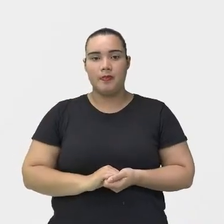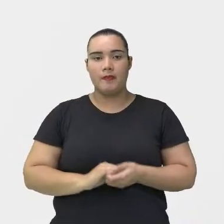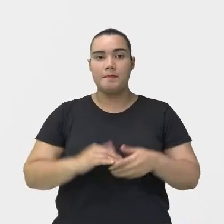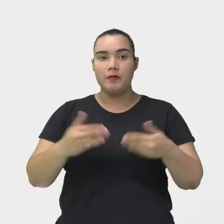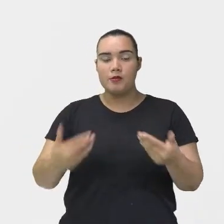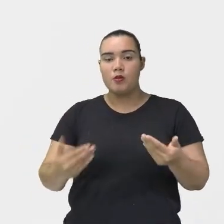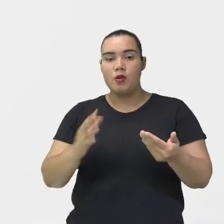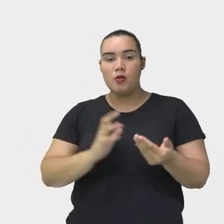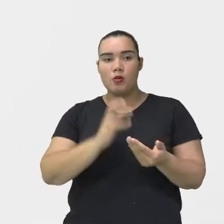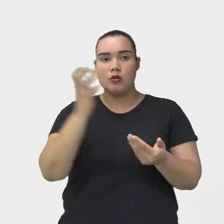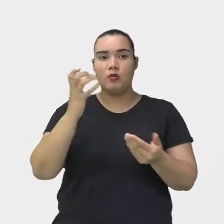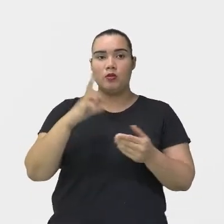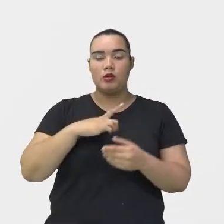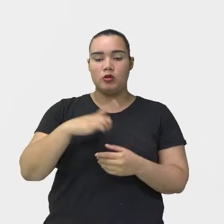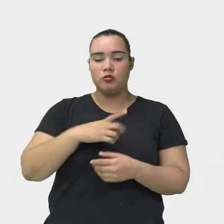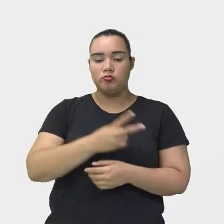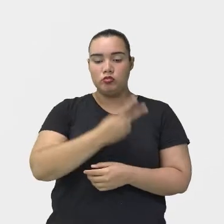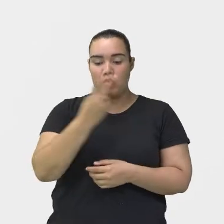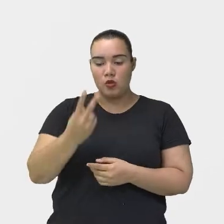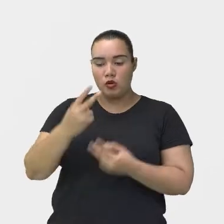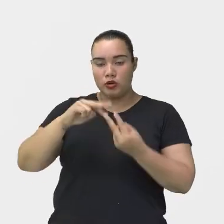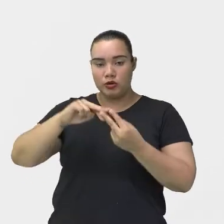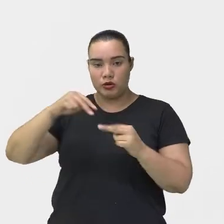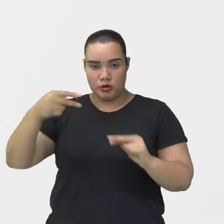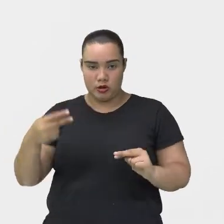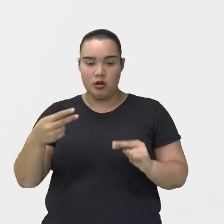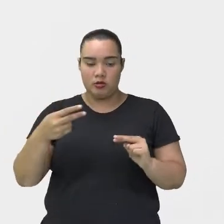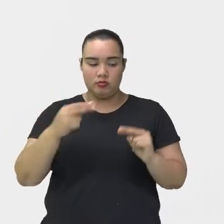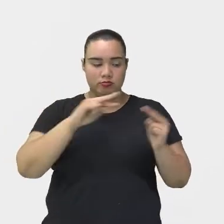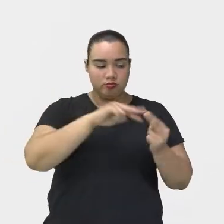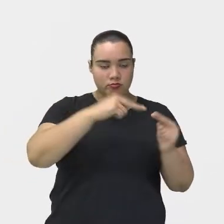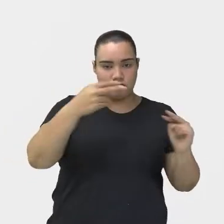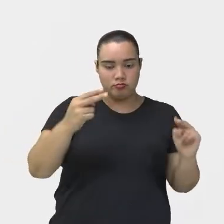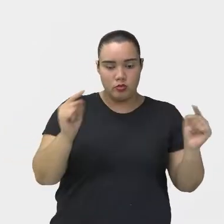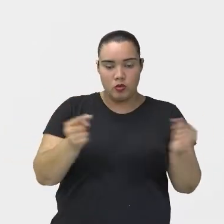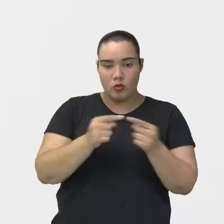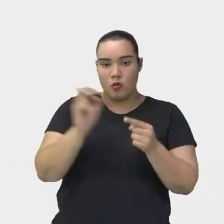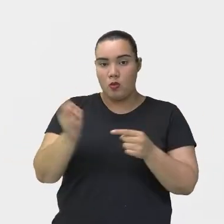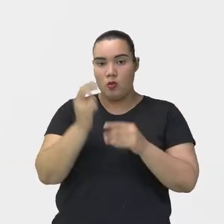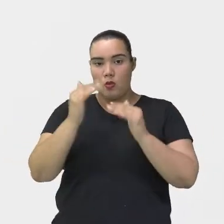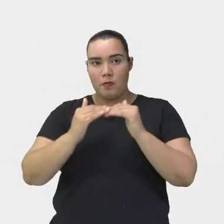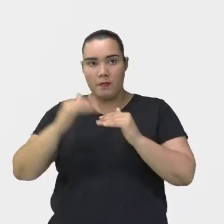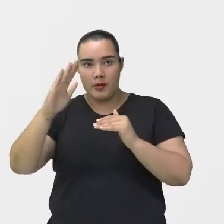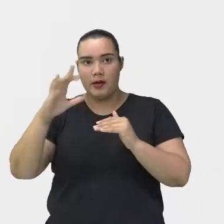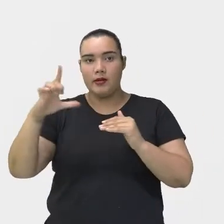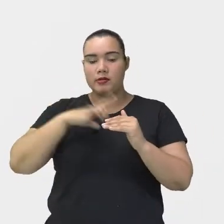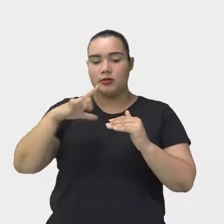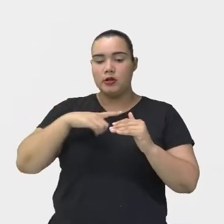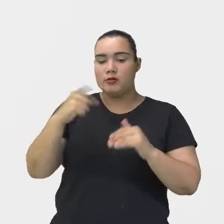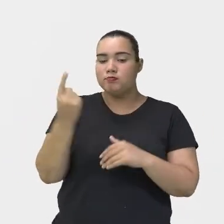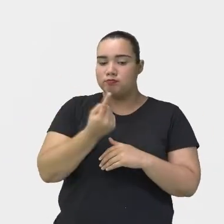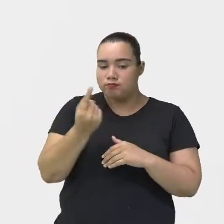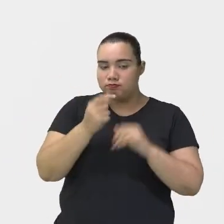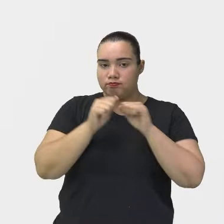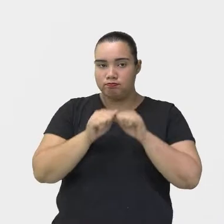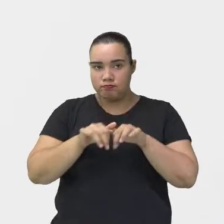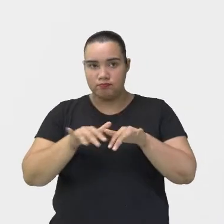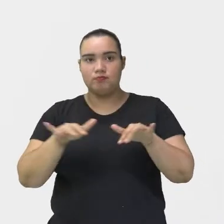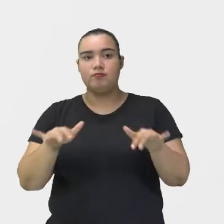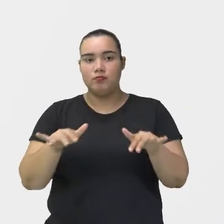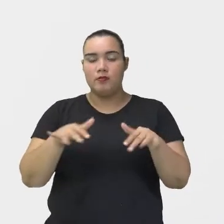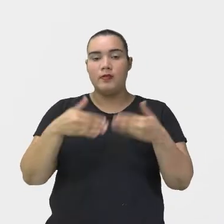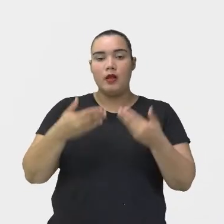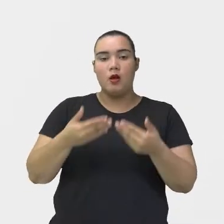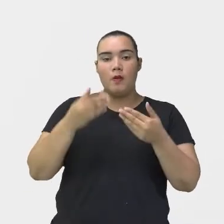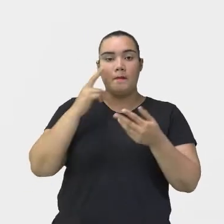Ocorre quando dois ou mais pares de genes com distribuição independente, observem